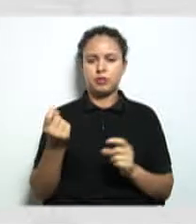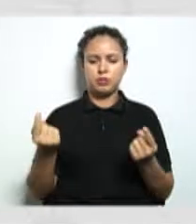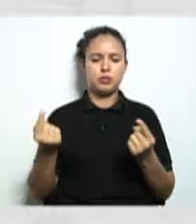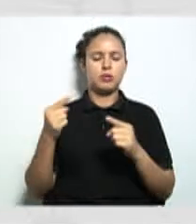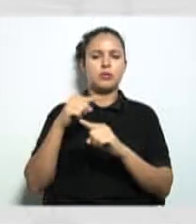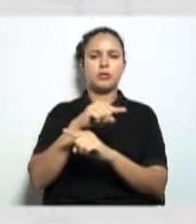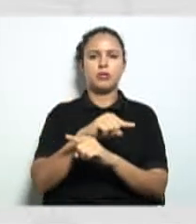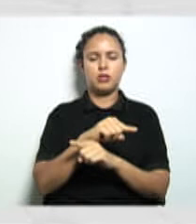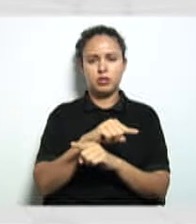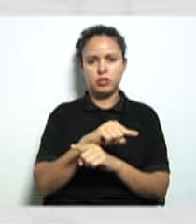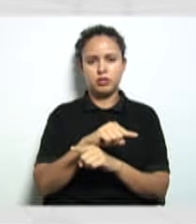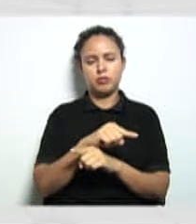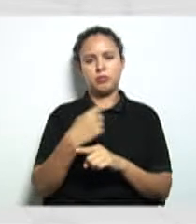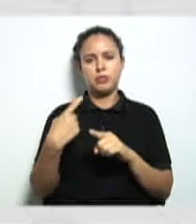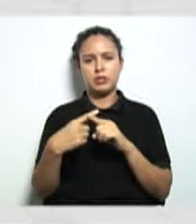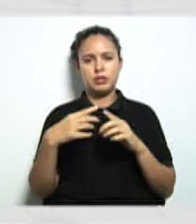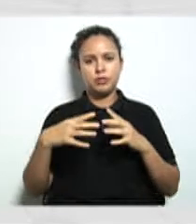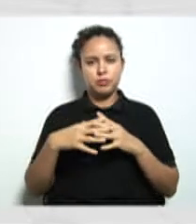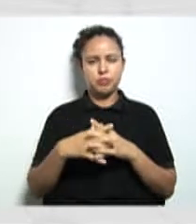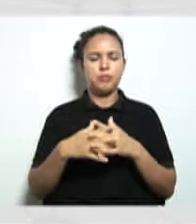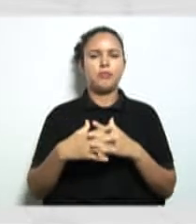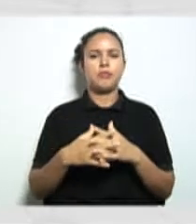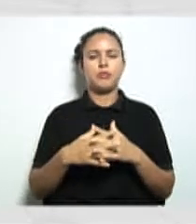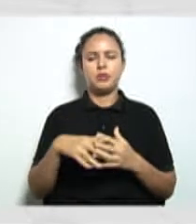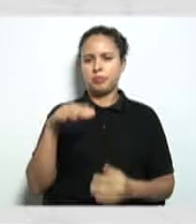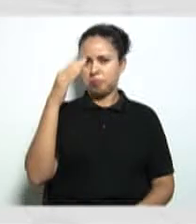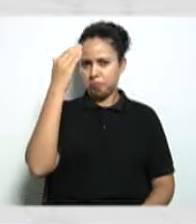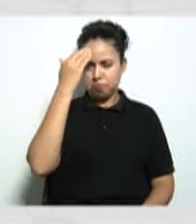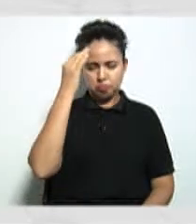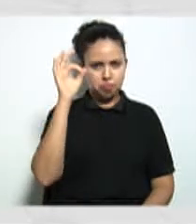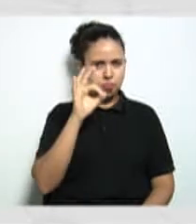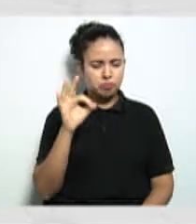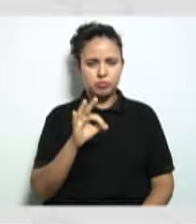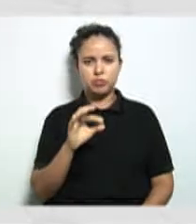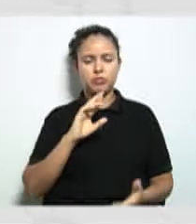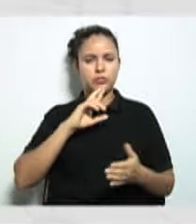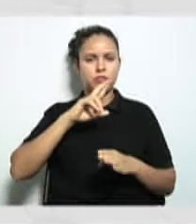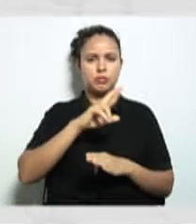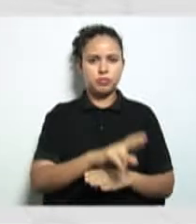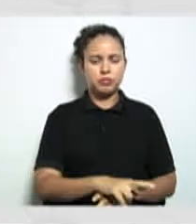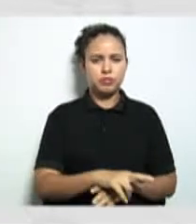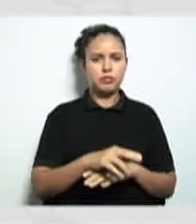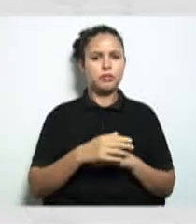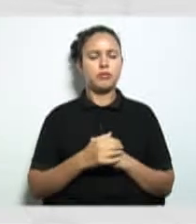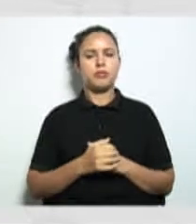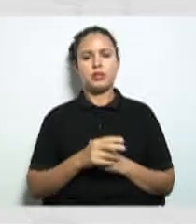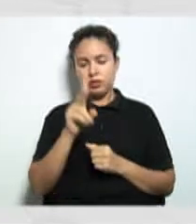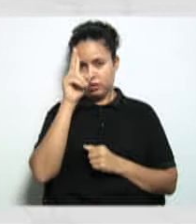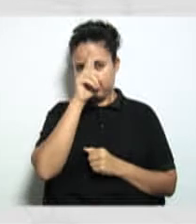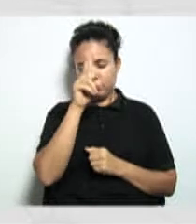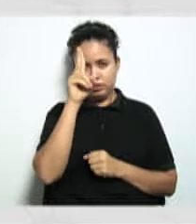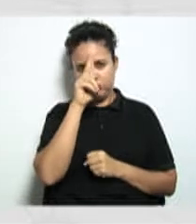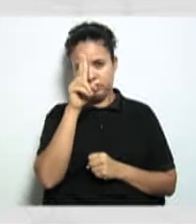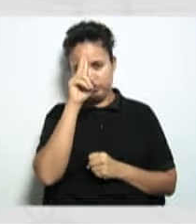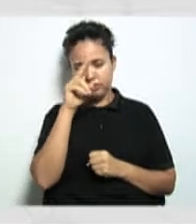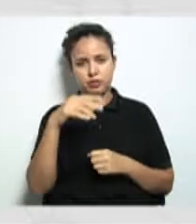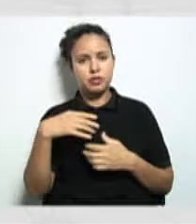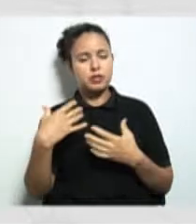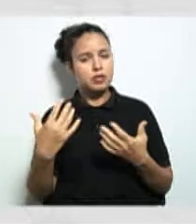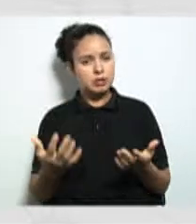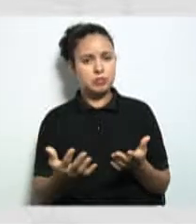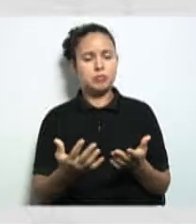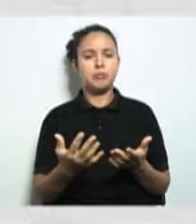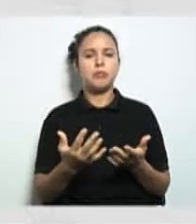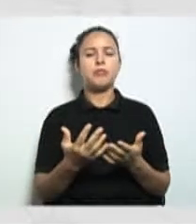contrária, né? Senão fica confuso, você não consegue entender o resultado da pesquisa. Lembra daquele nosso exemplo, né, professora? Olha, a